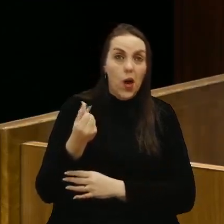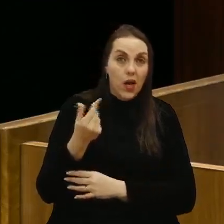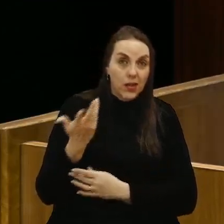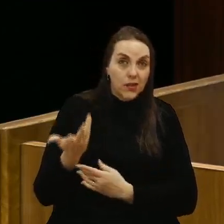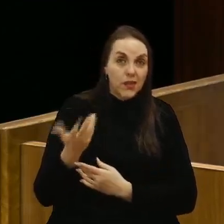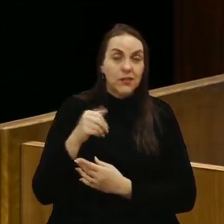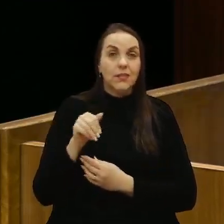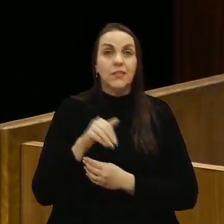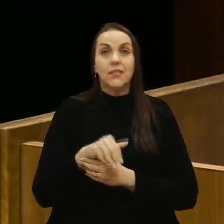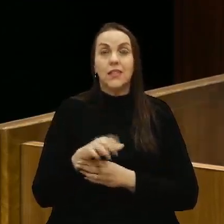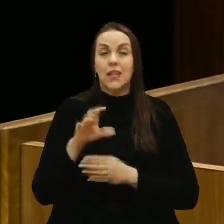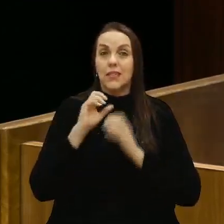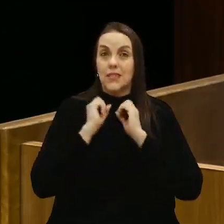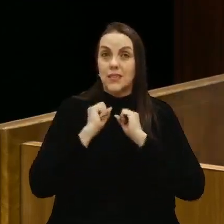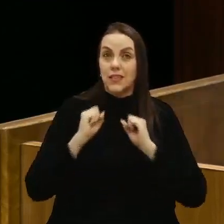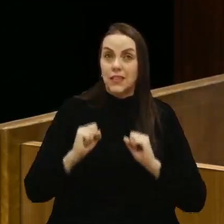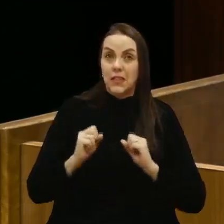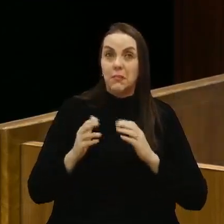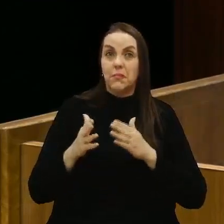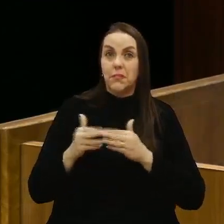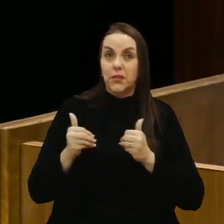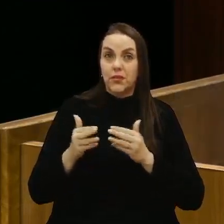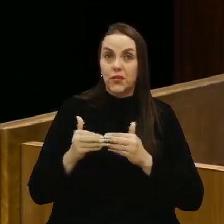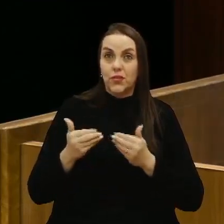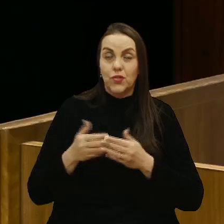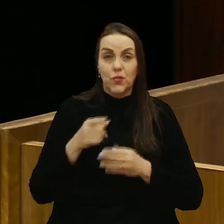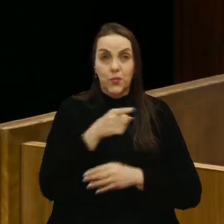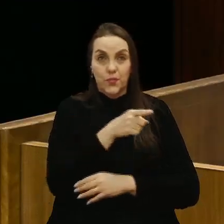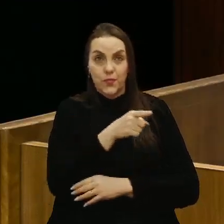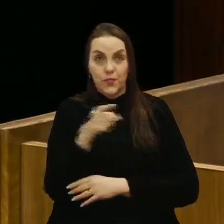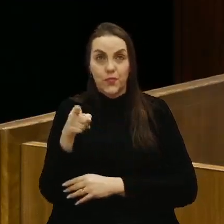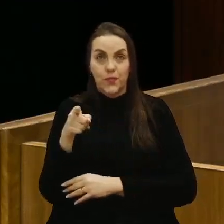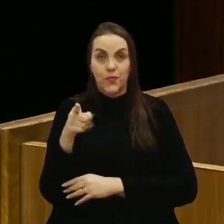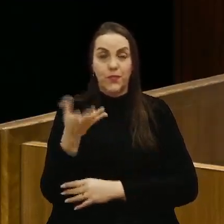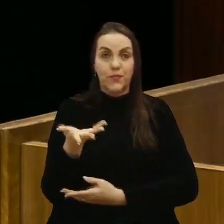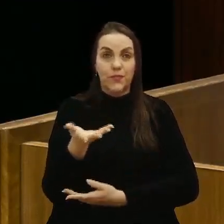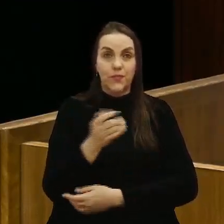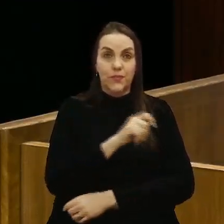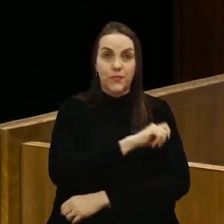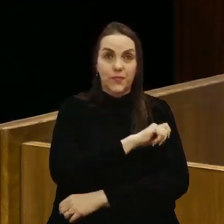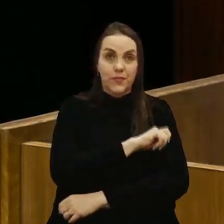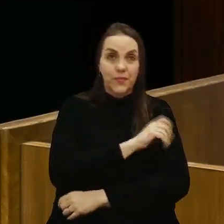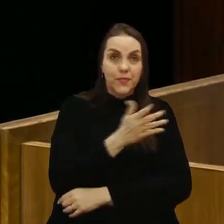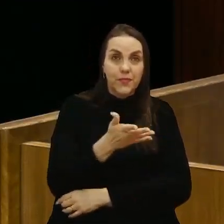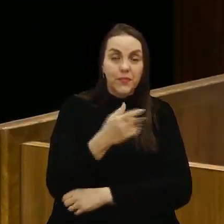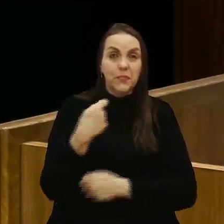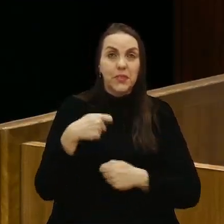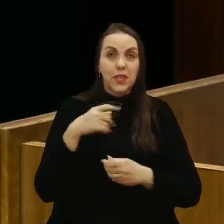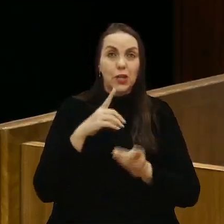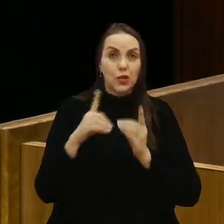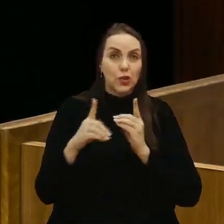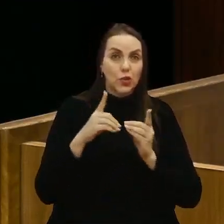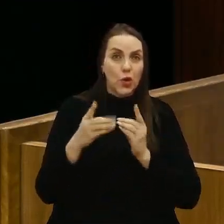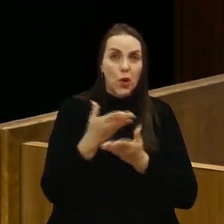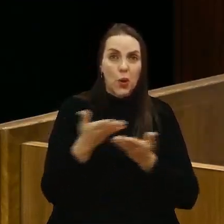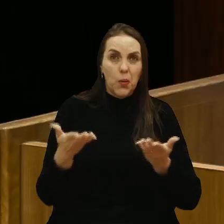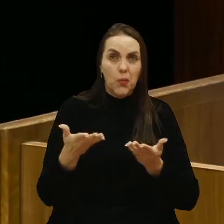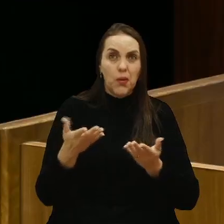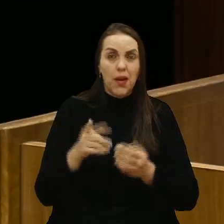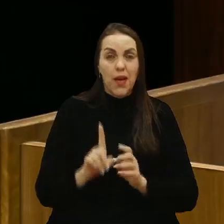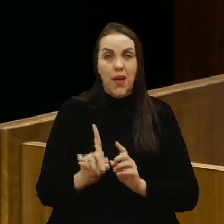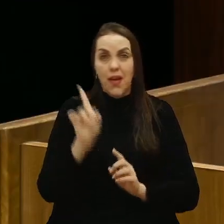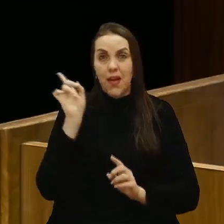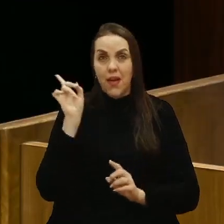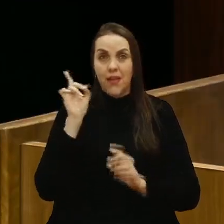a secretaria pediu a vocês que vocês tivessem diálogo, um diálogo que eles